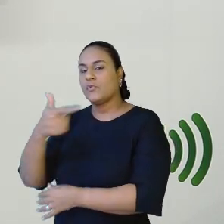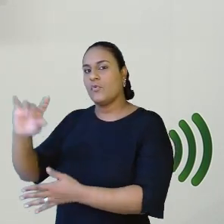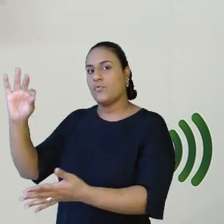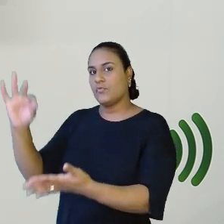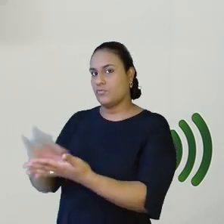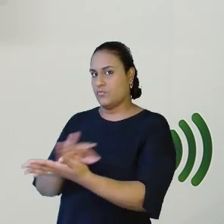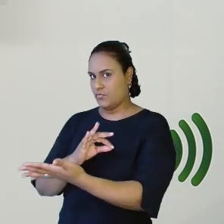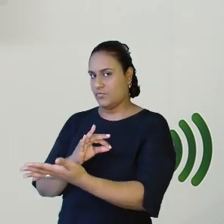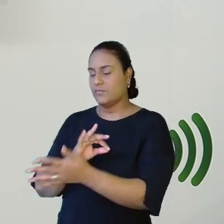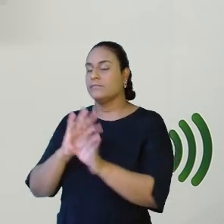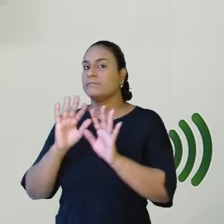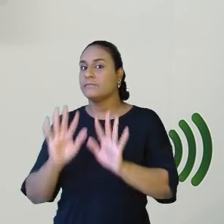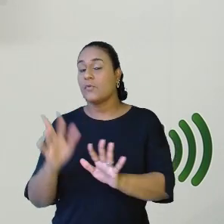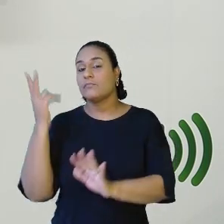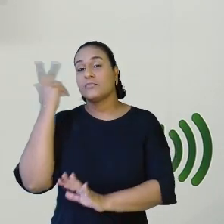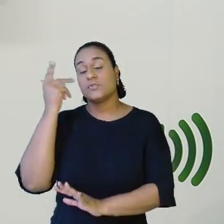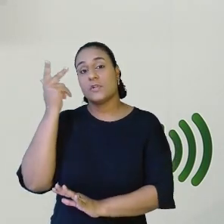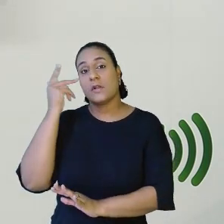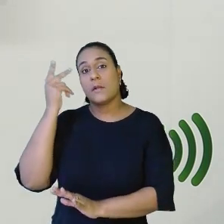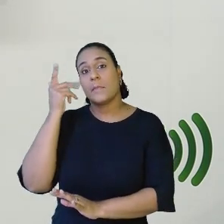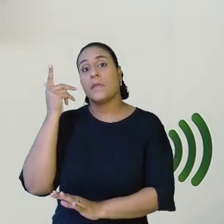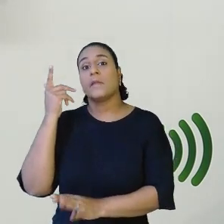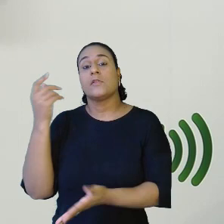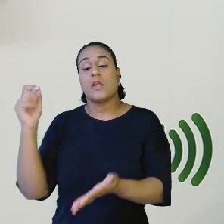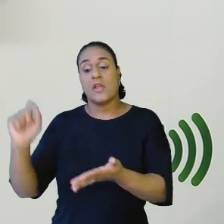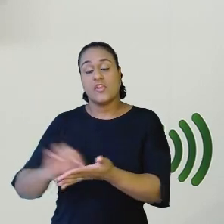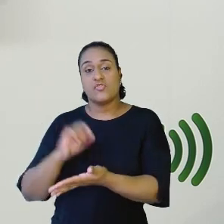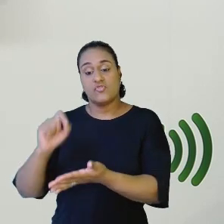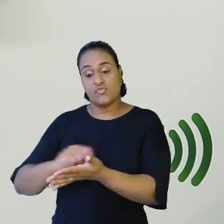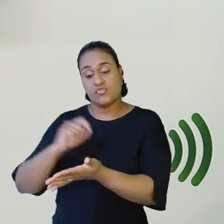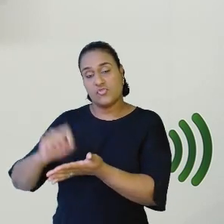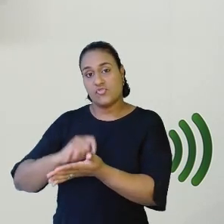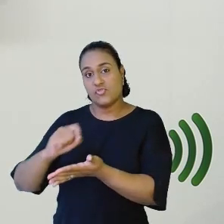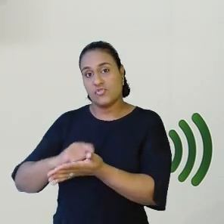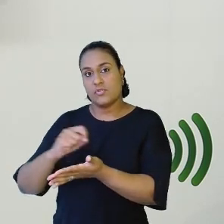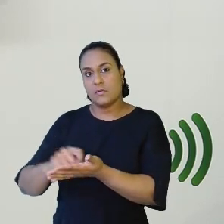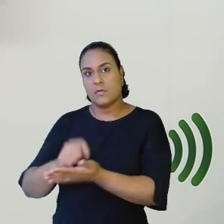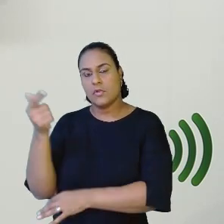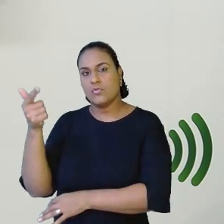o texto original. Geralmente, ele é reescrito, é a reescrita